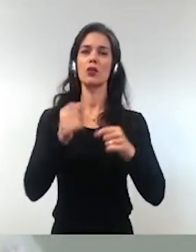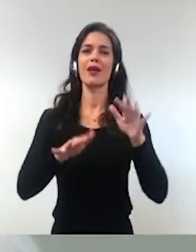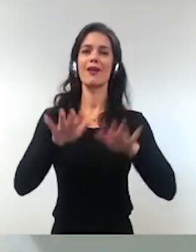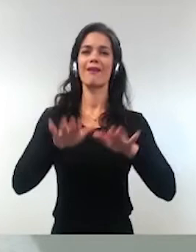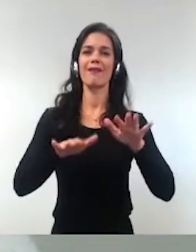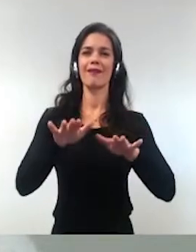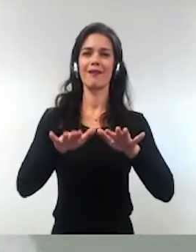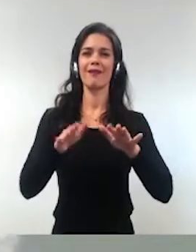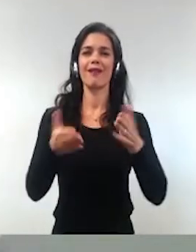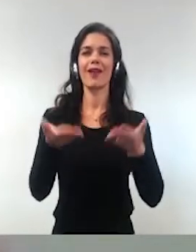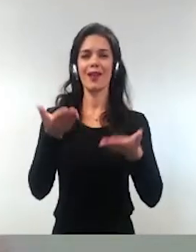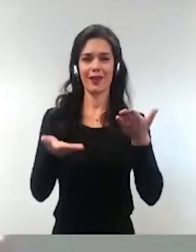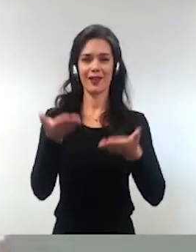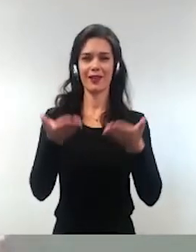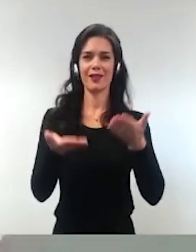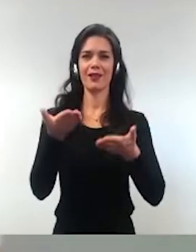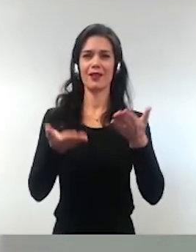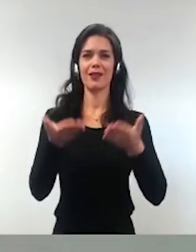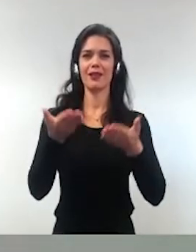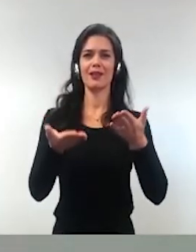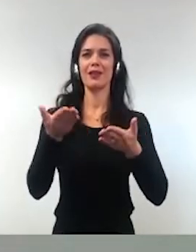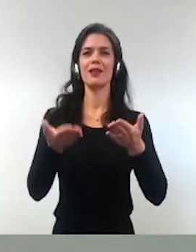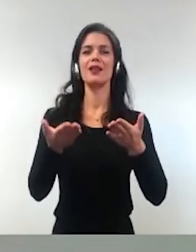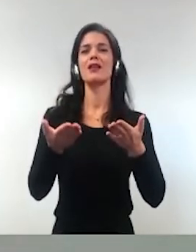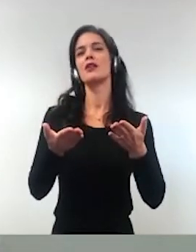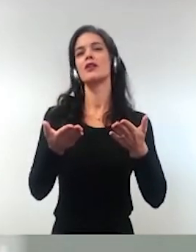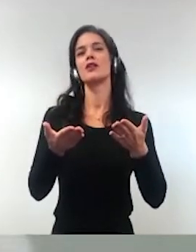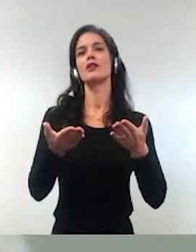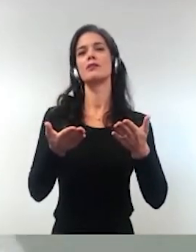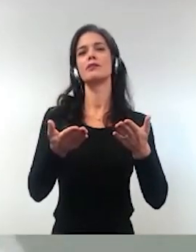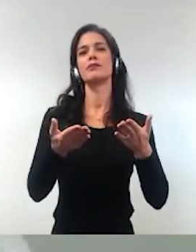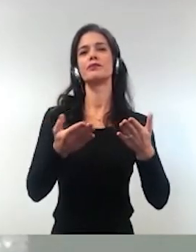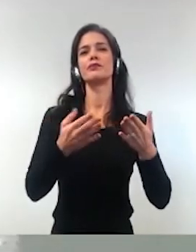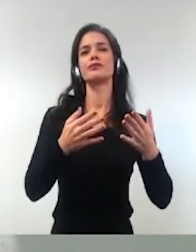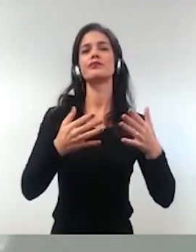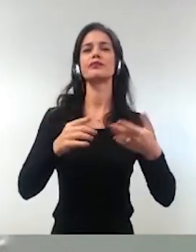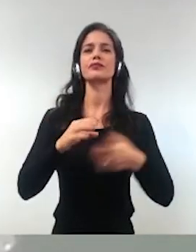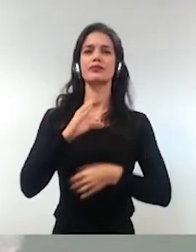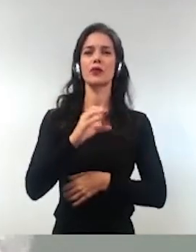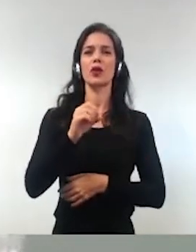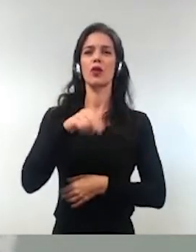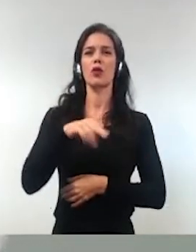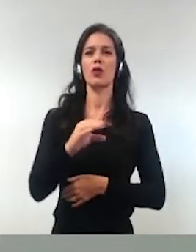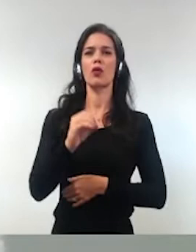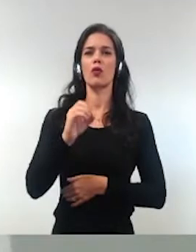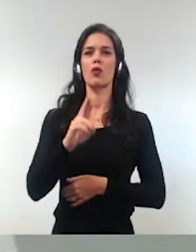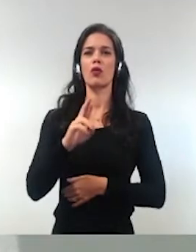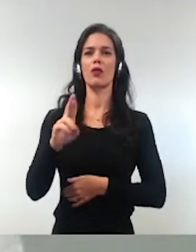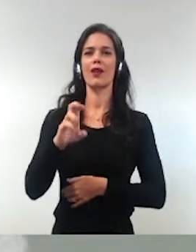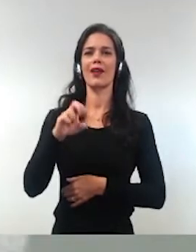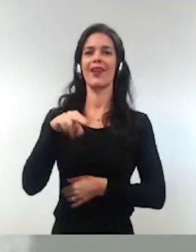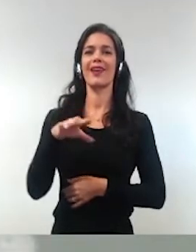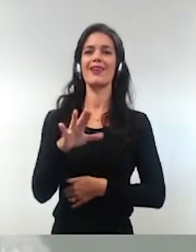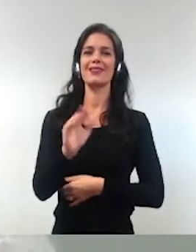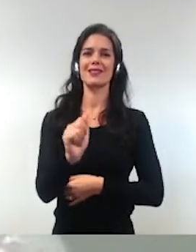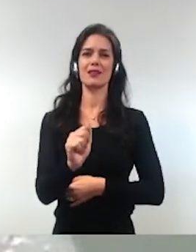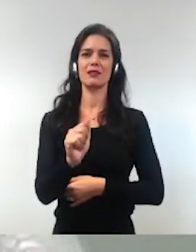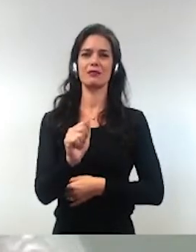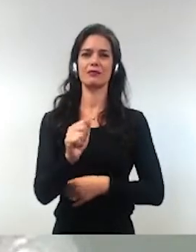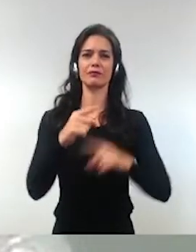equilíbrio concorrencial. Esse equilíbrio concorrencial, às vezes, ele é pouco falado, mas